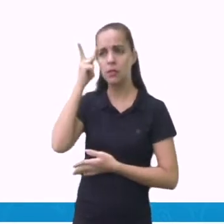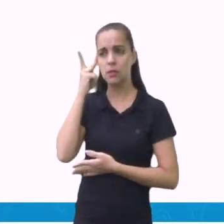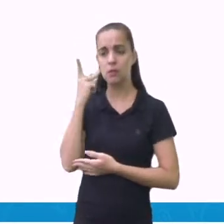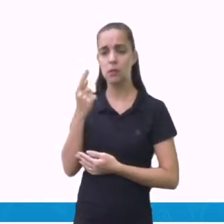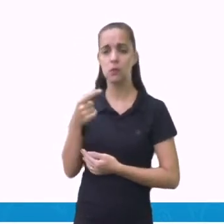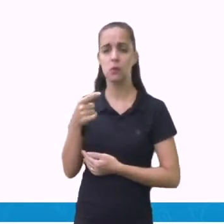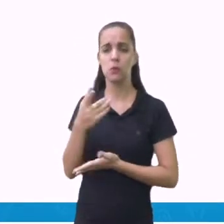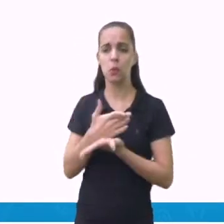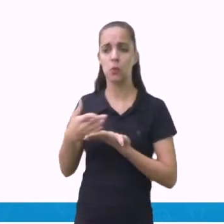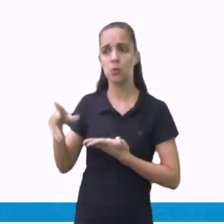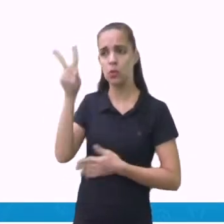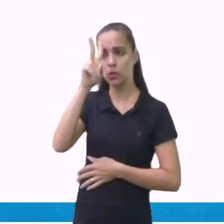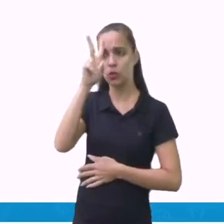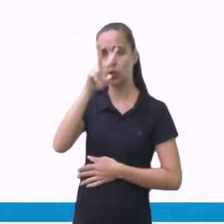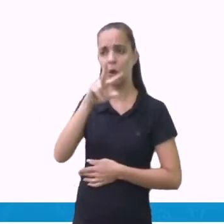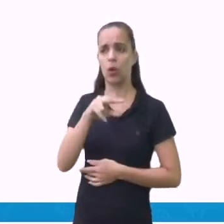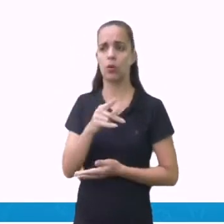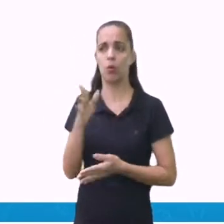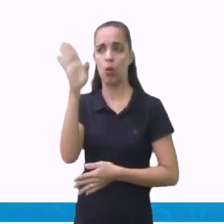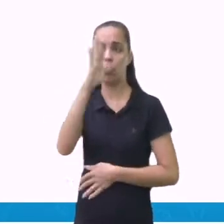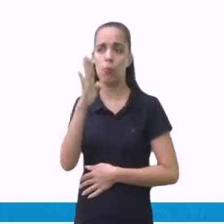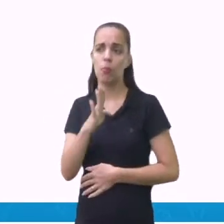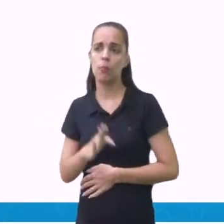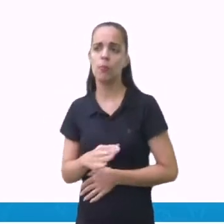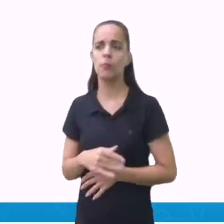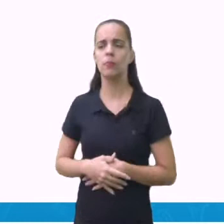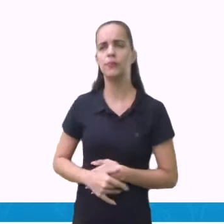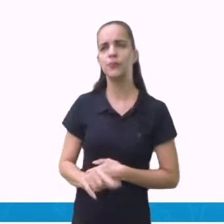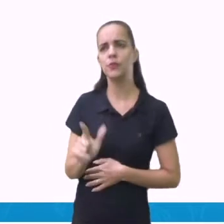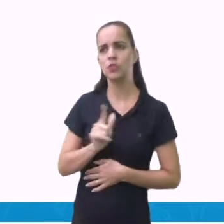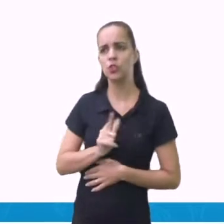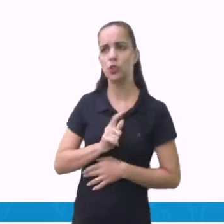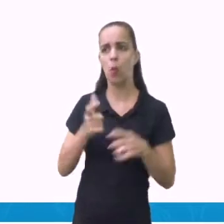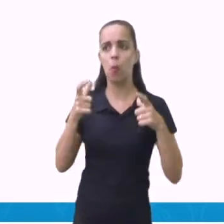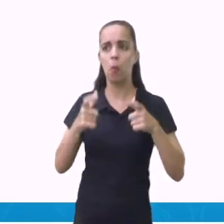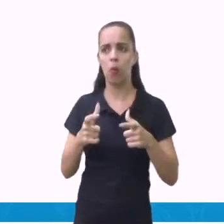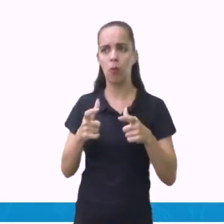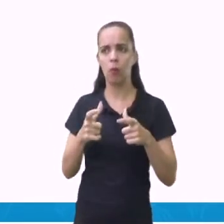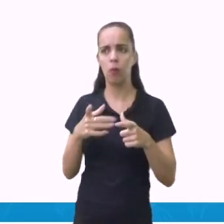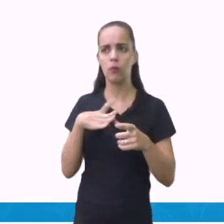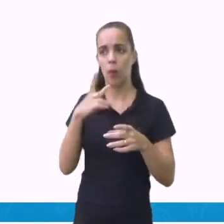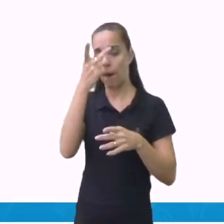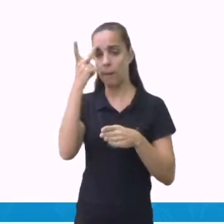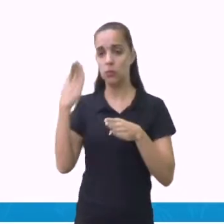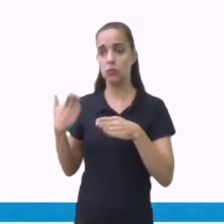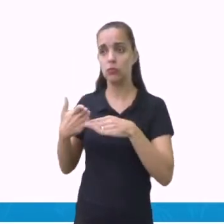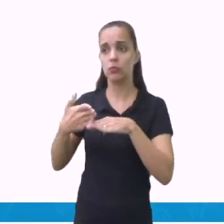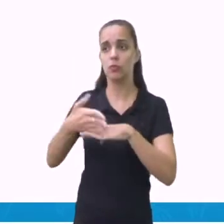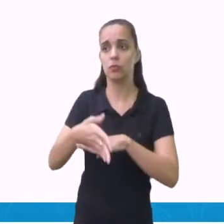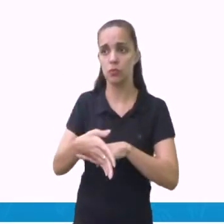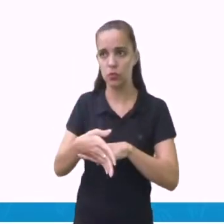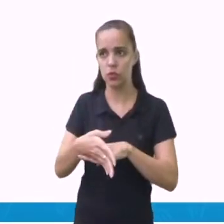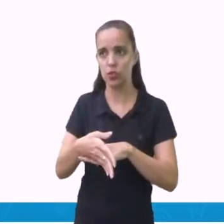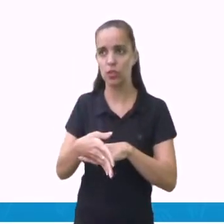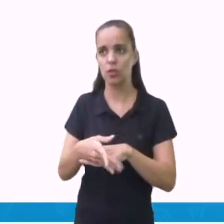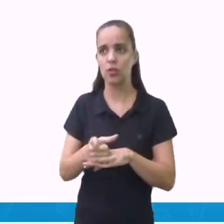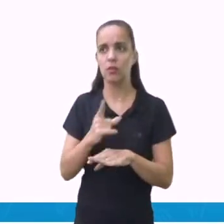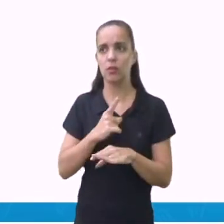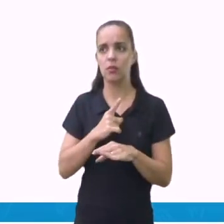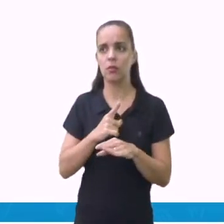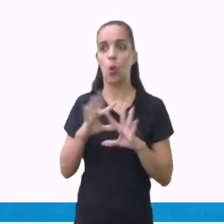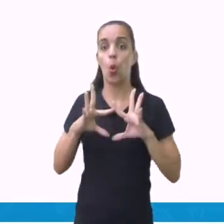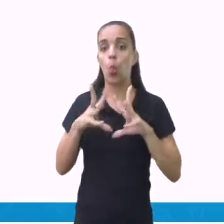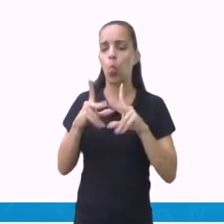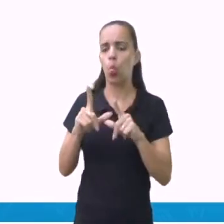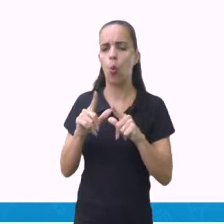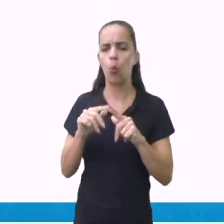Brasil, ela era estratégica, porque ela ficava em um ponto onde as navegações chegavam, onde o escoamento de toda a